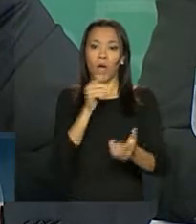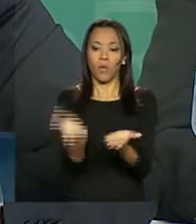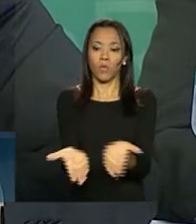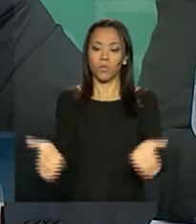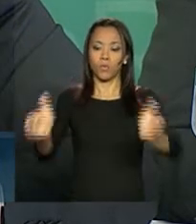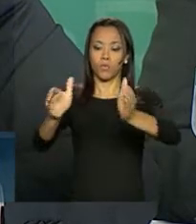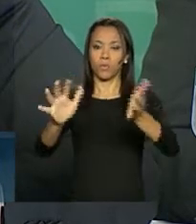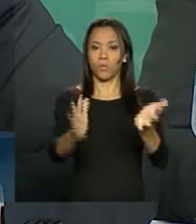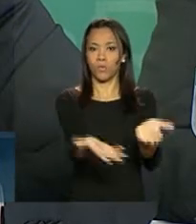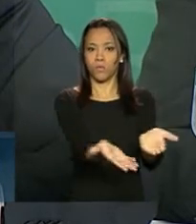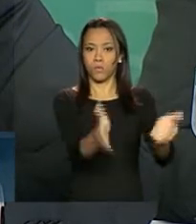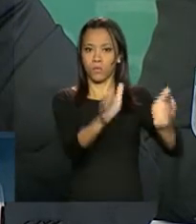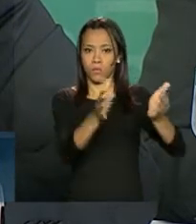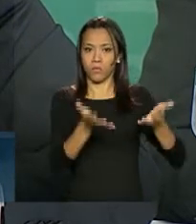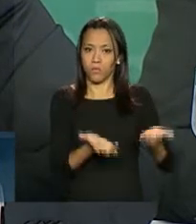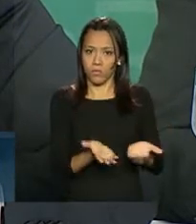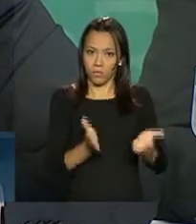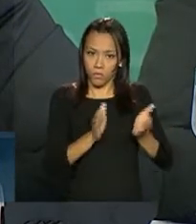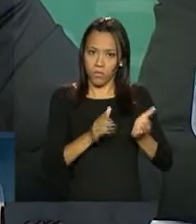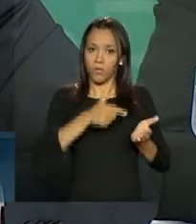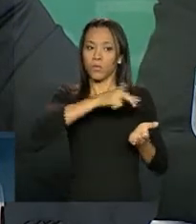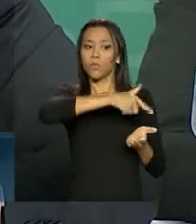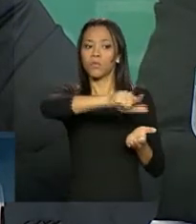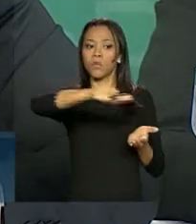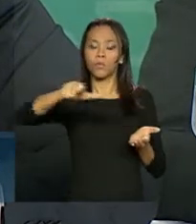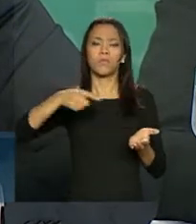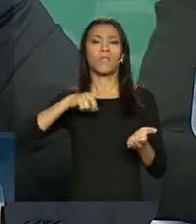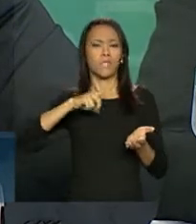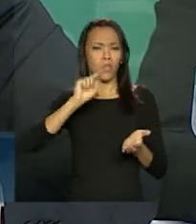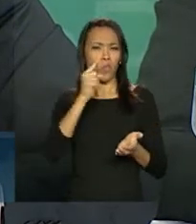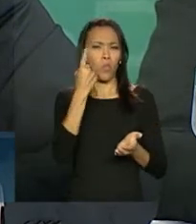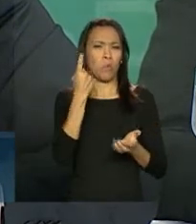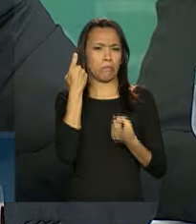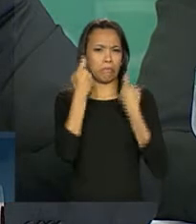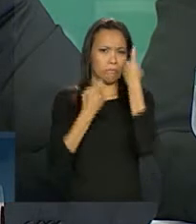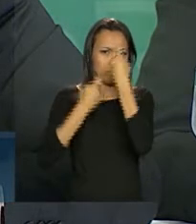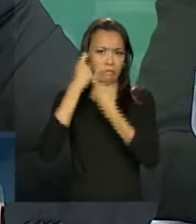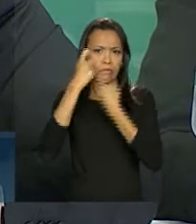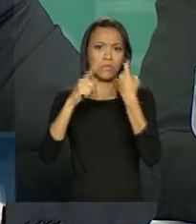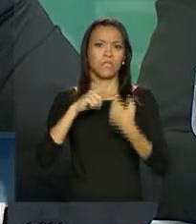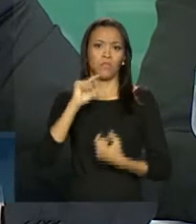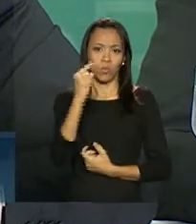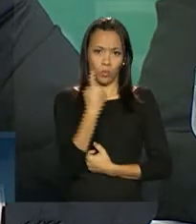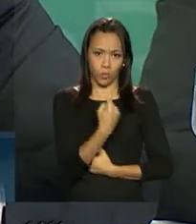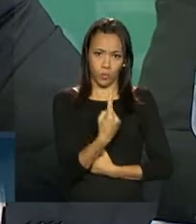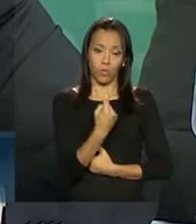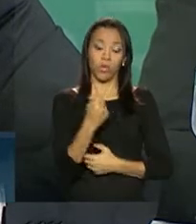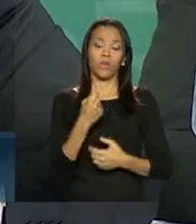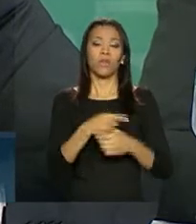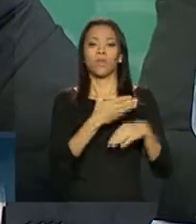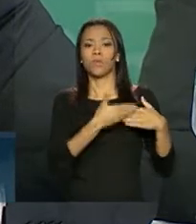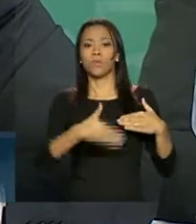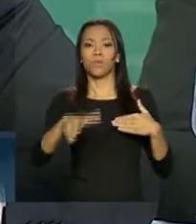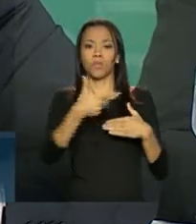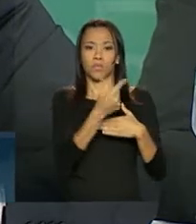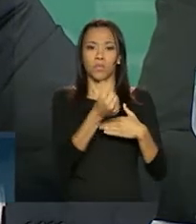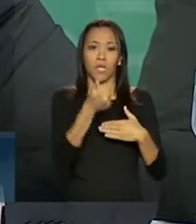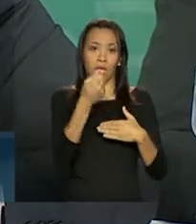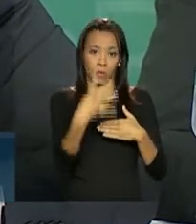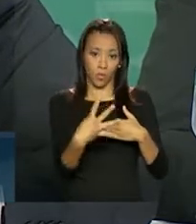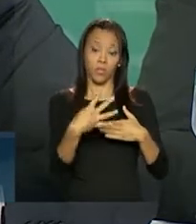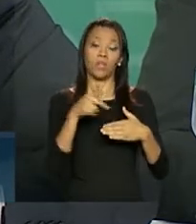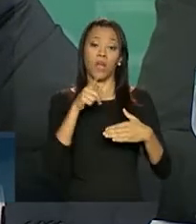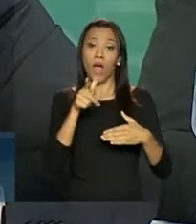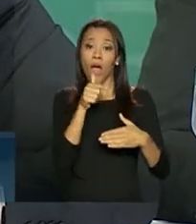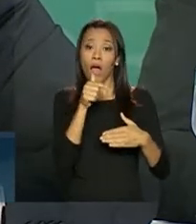a preocupação em relação a um deles que teve durante o ano de 2014 também uma